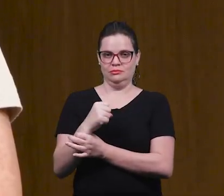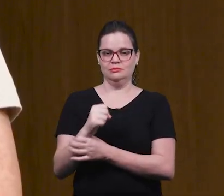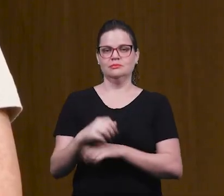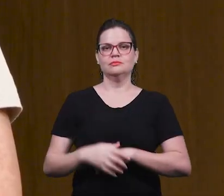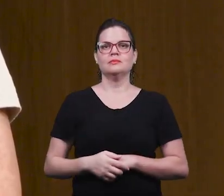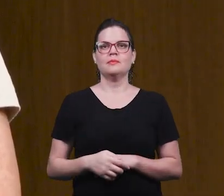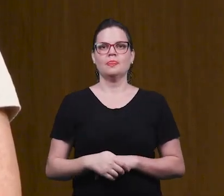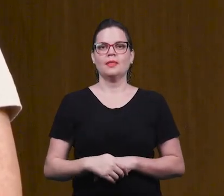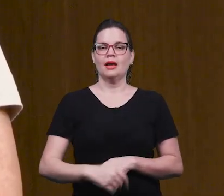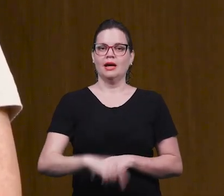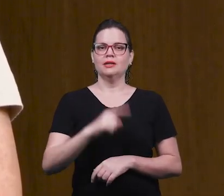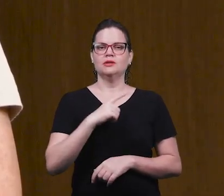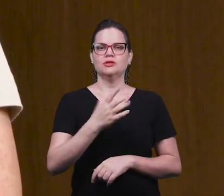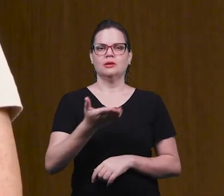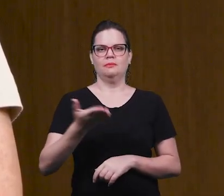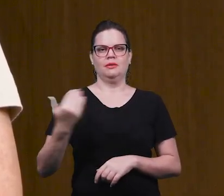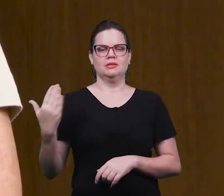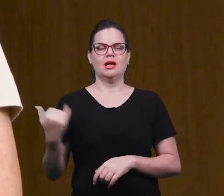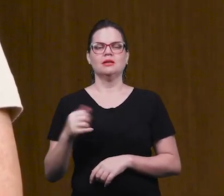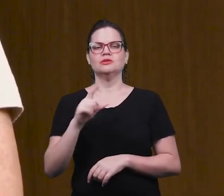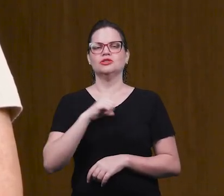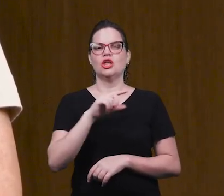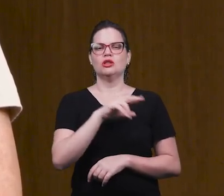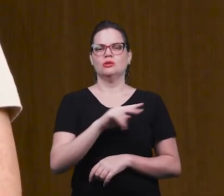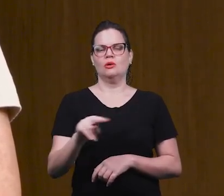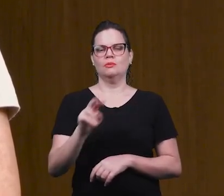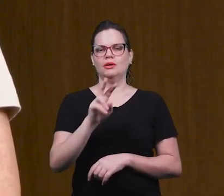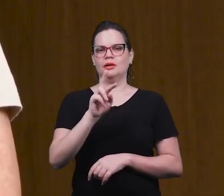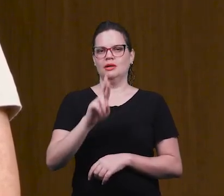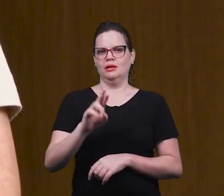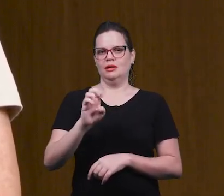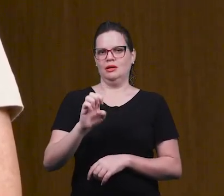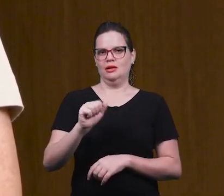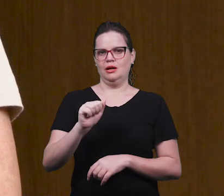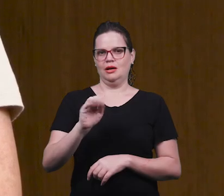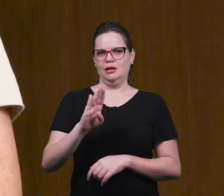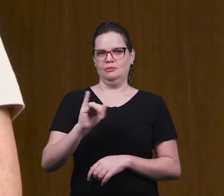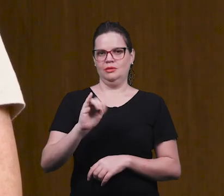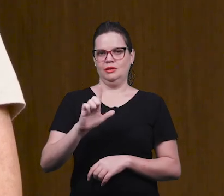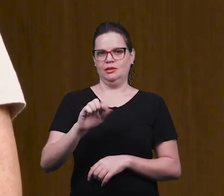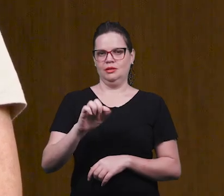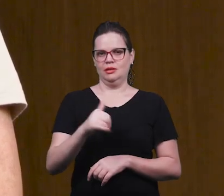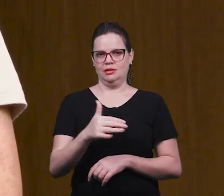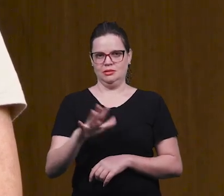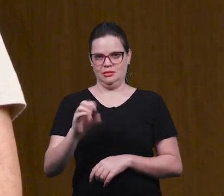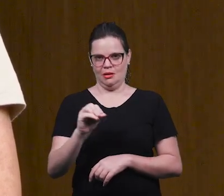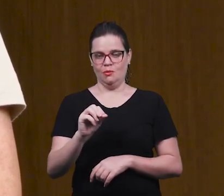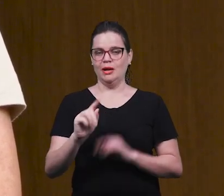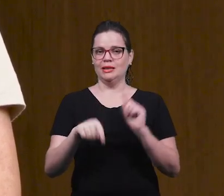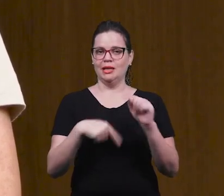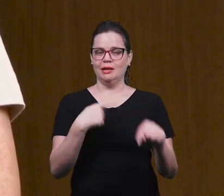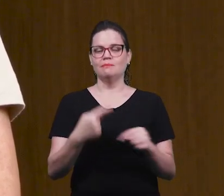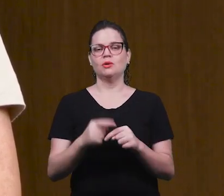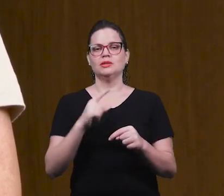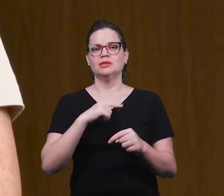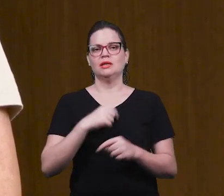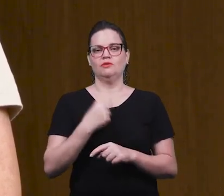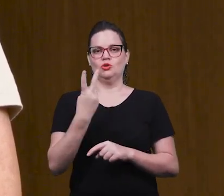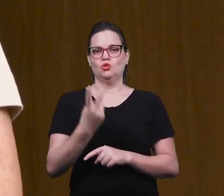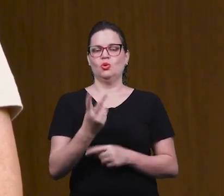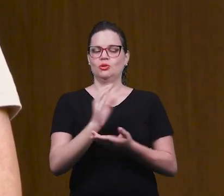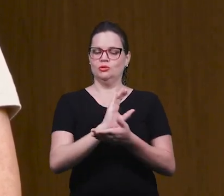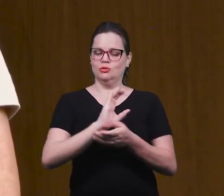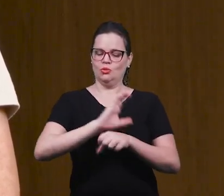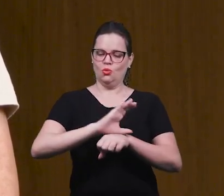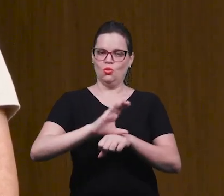ter a reabilitação e se dividia na faculdade, fazia fisioterapia ou terapia ocupacional. E naquela